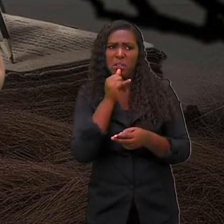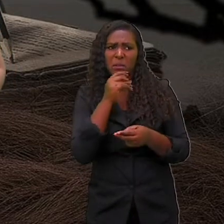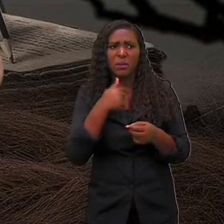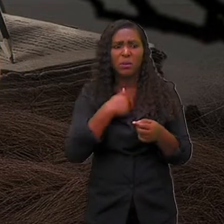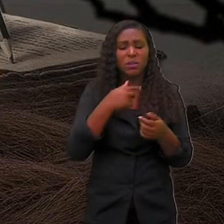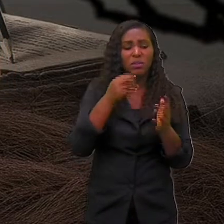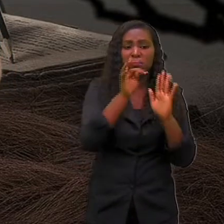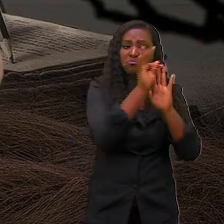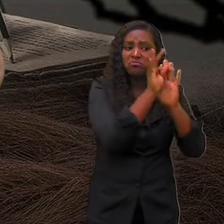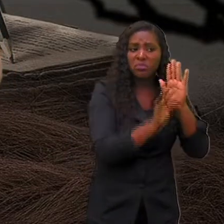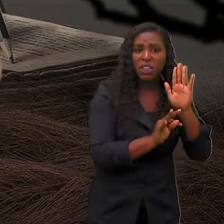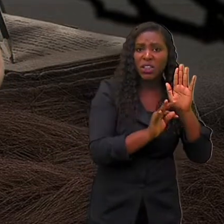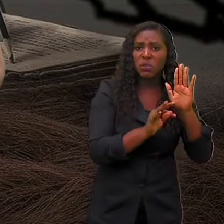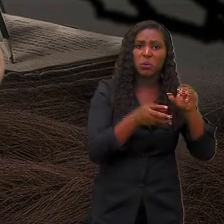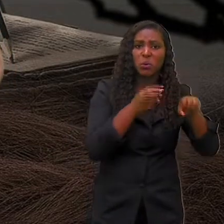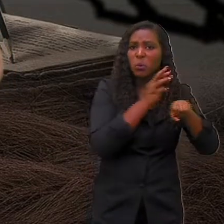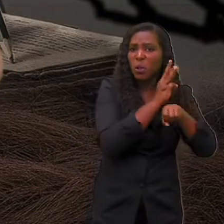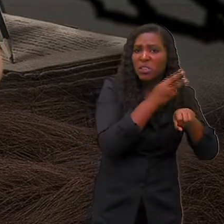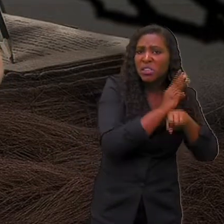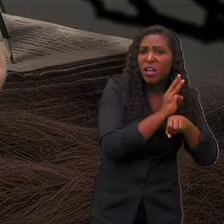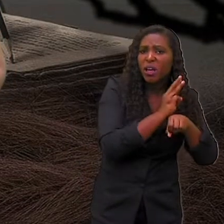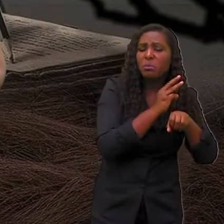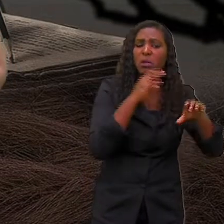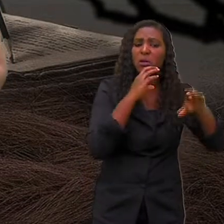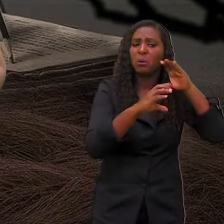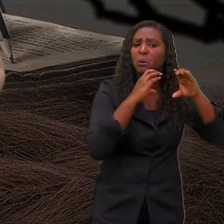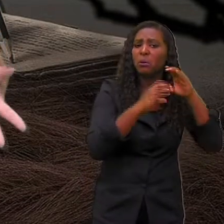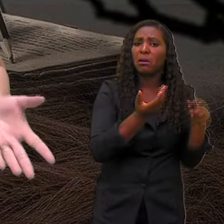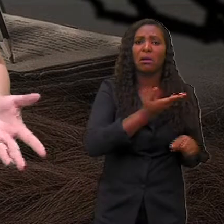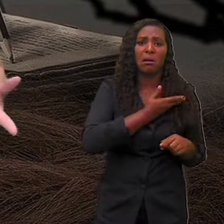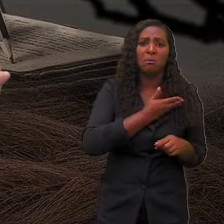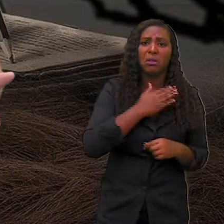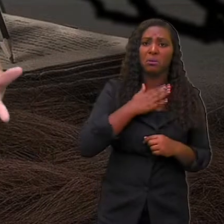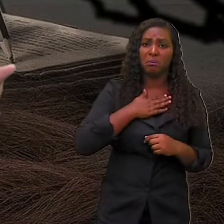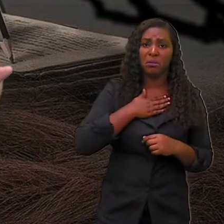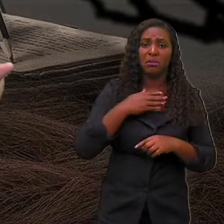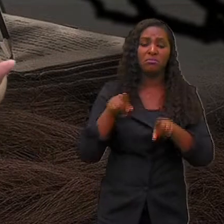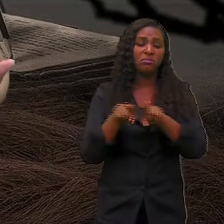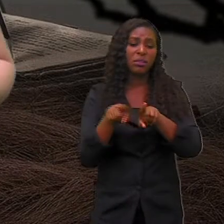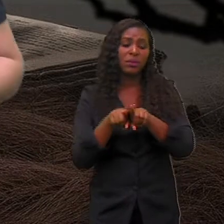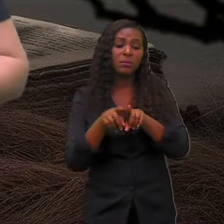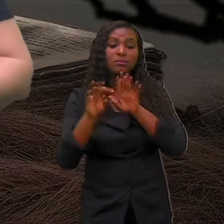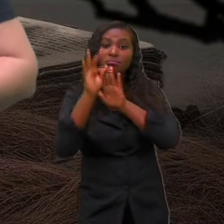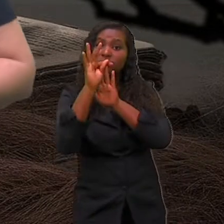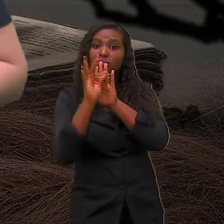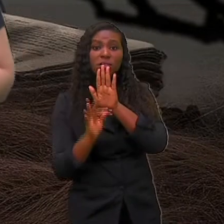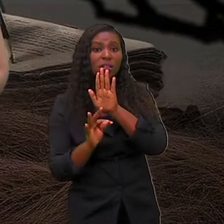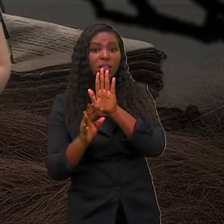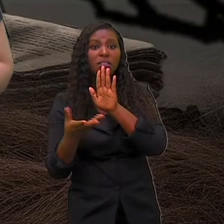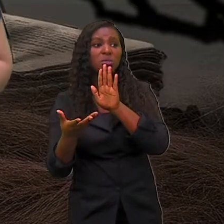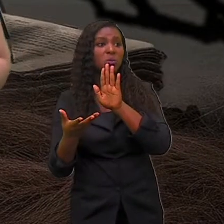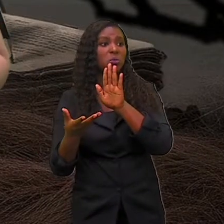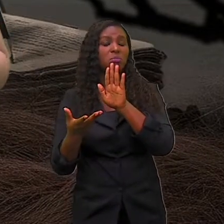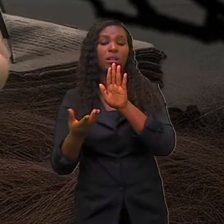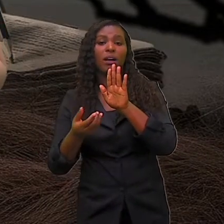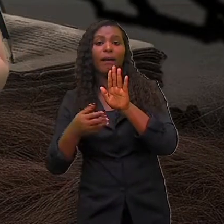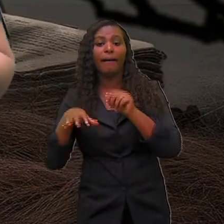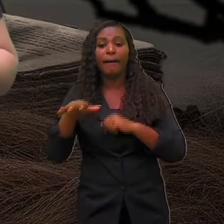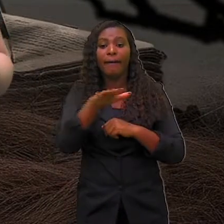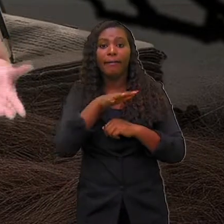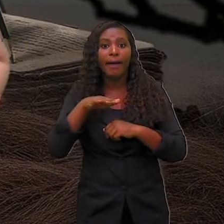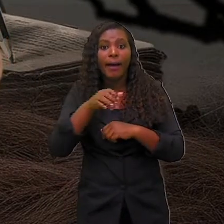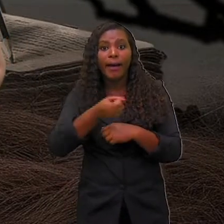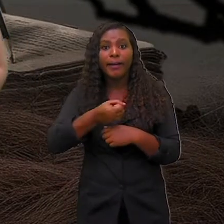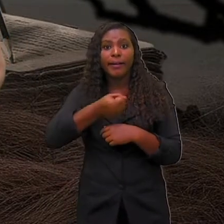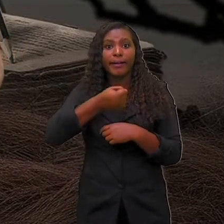pelo WhatsApp. Eu posso escrever um texto publicitário, não é? Eu posso escrever um texto